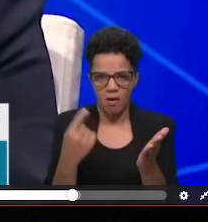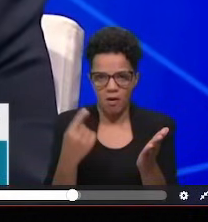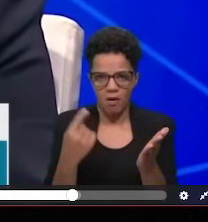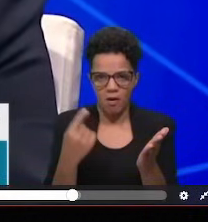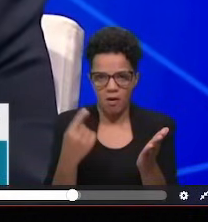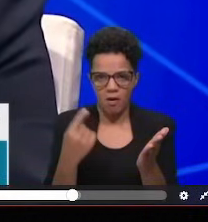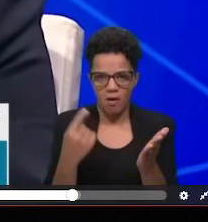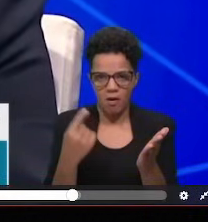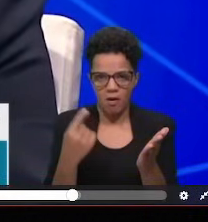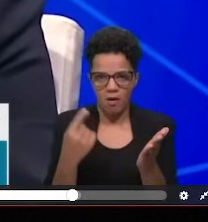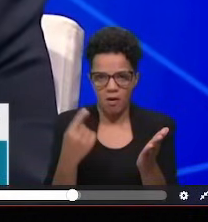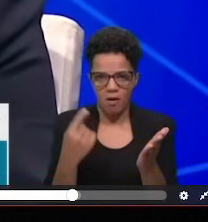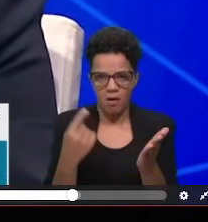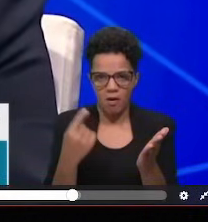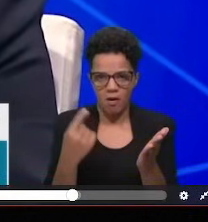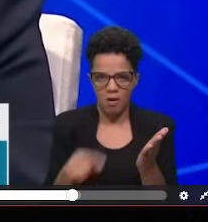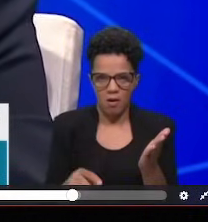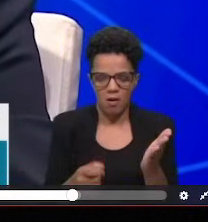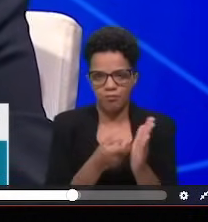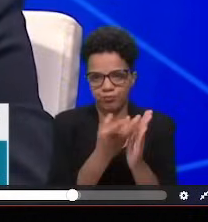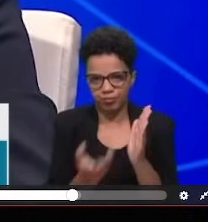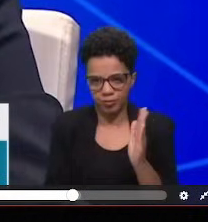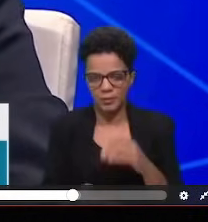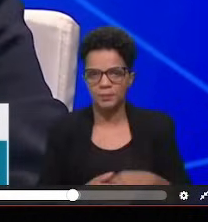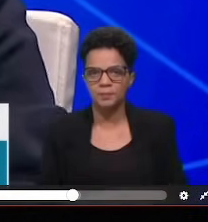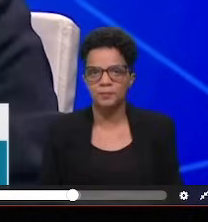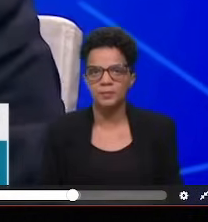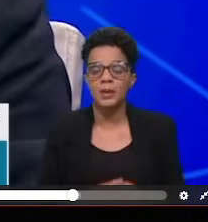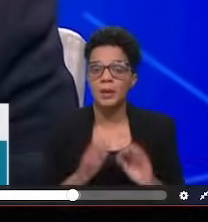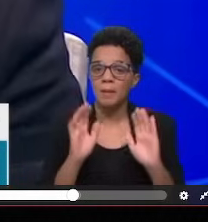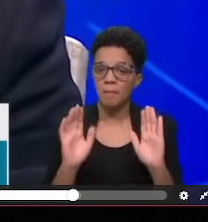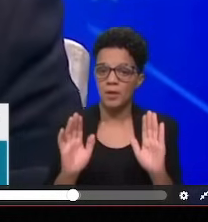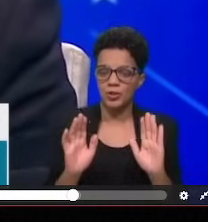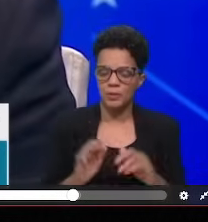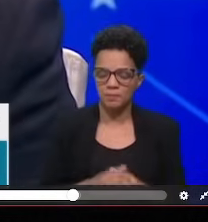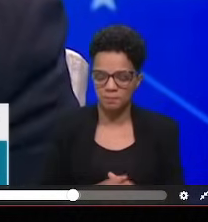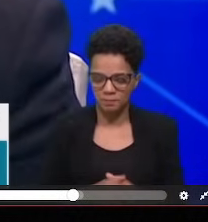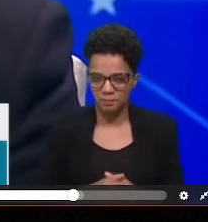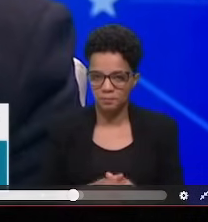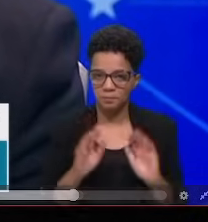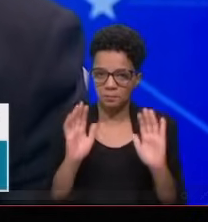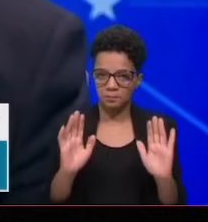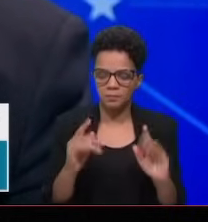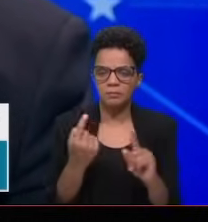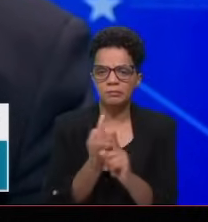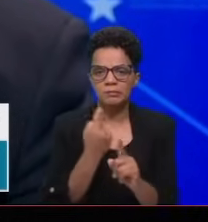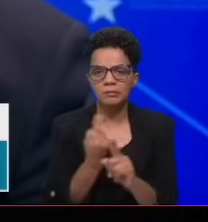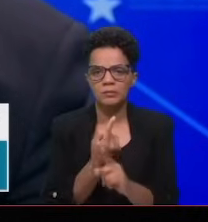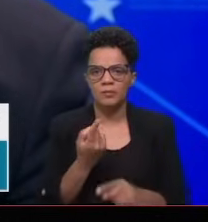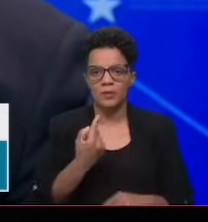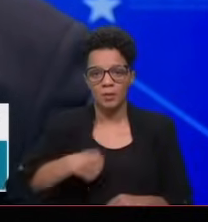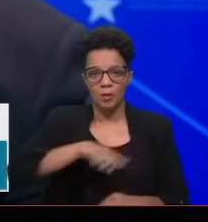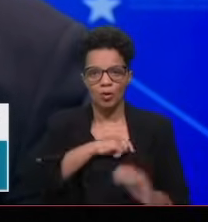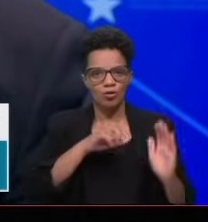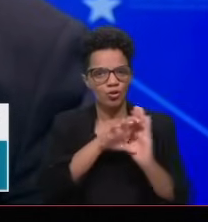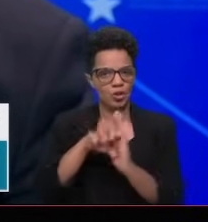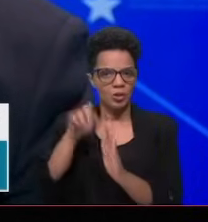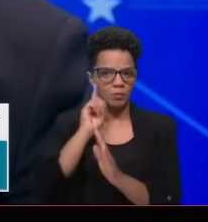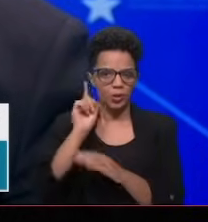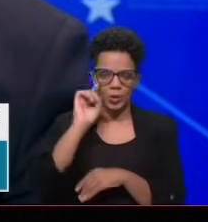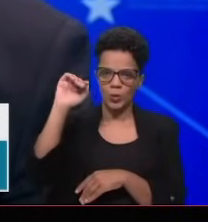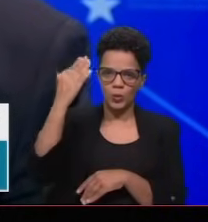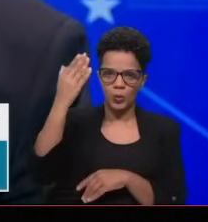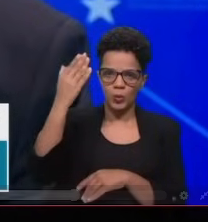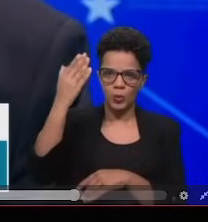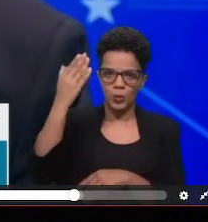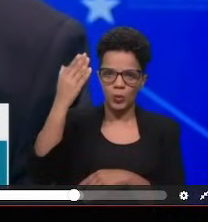os indicadores indicam vão nesse sentido no entanto no entanto há uma coisa que para o cheg é fundamental que